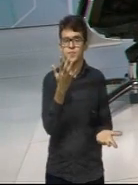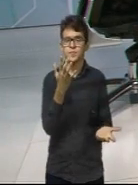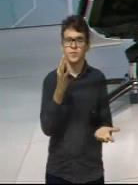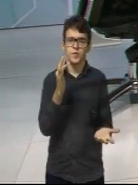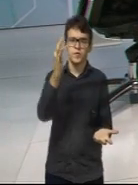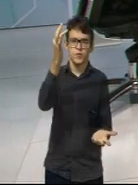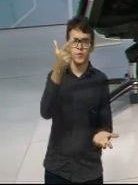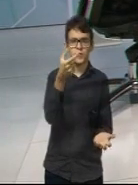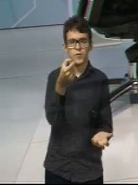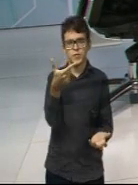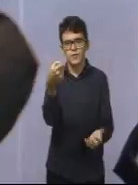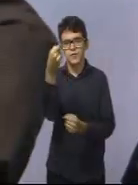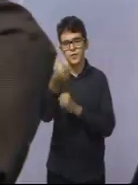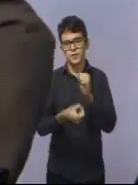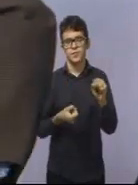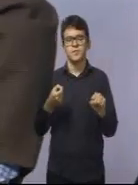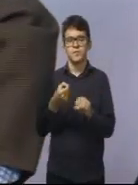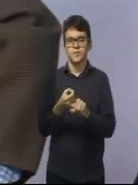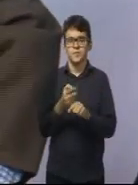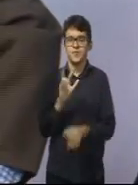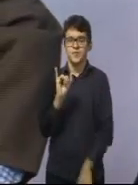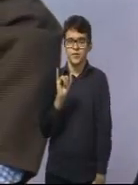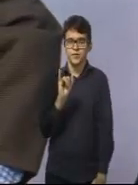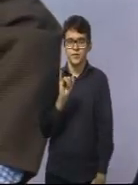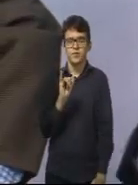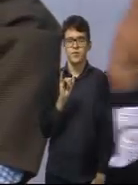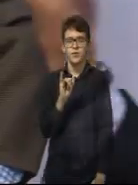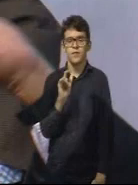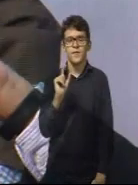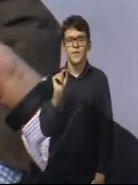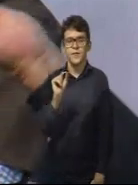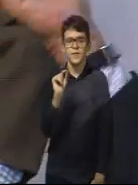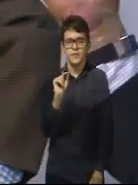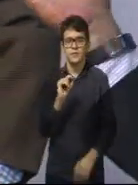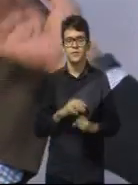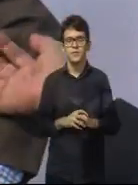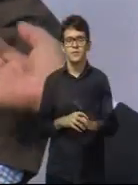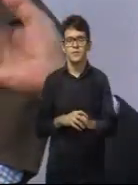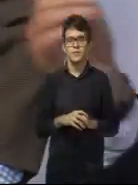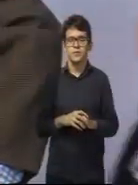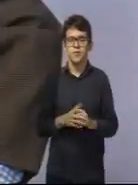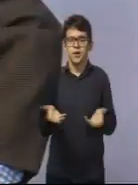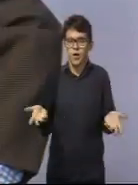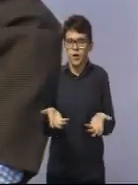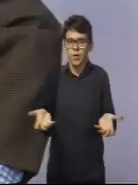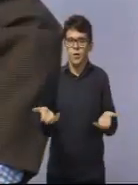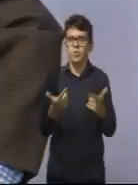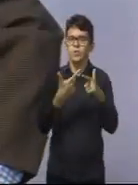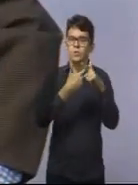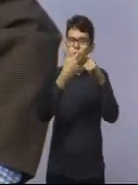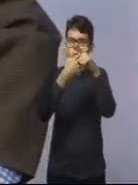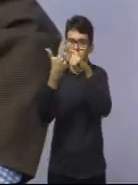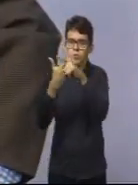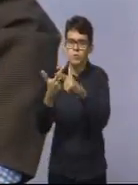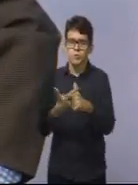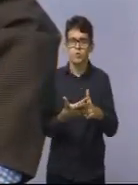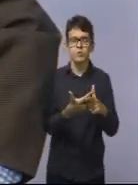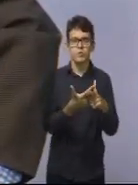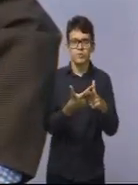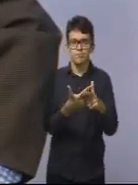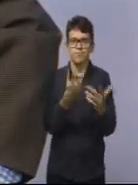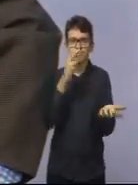mais em termos de reforma política, certo? Você tinha que acabar nós estamos numa crise, acabar com